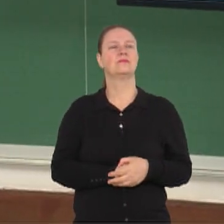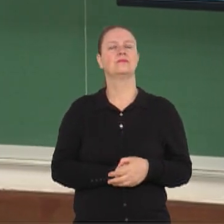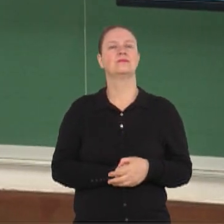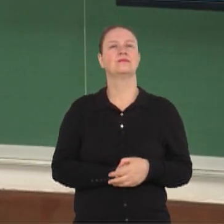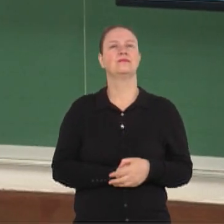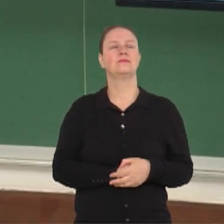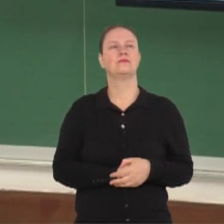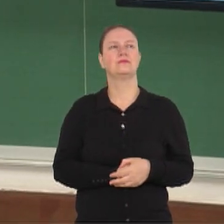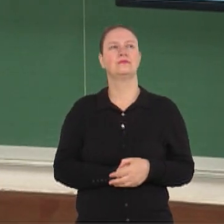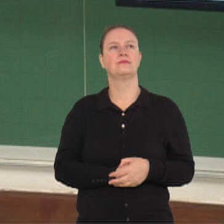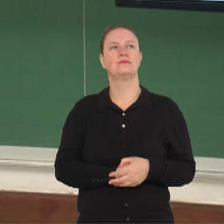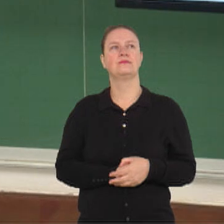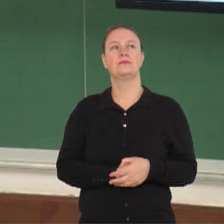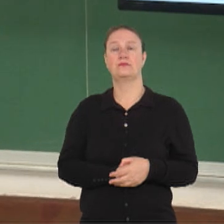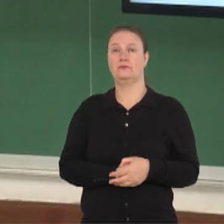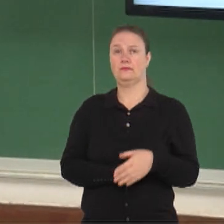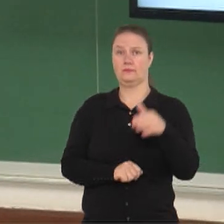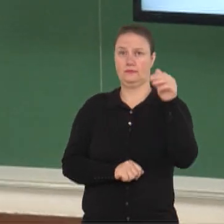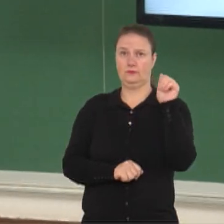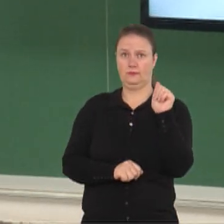é o f de menos 4